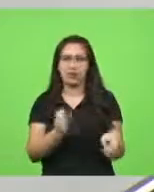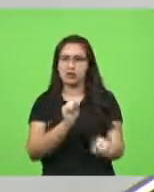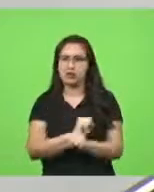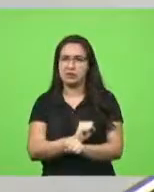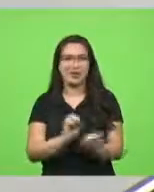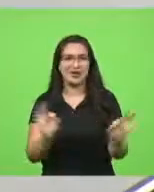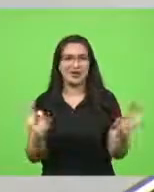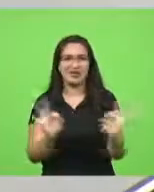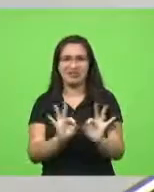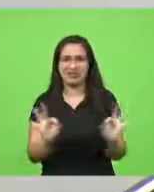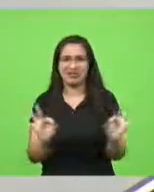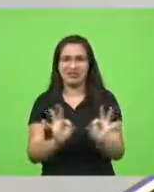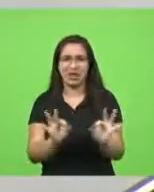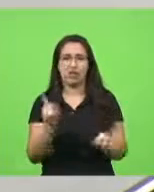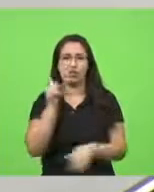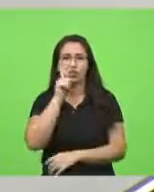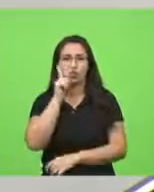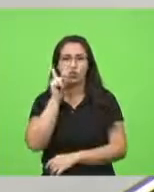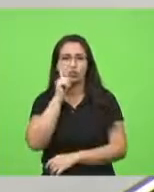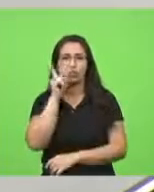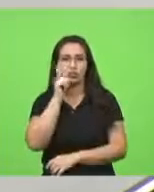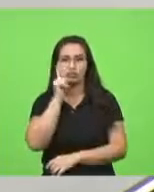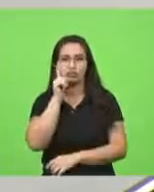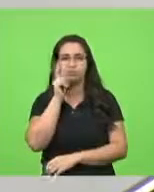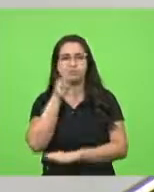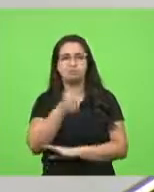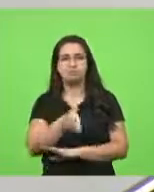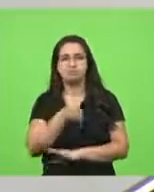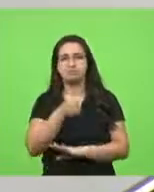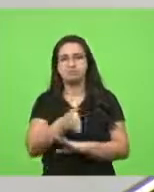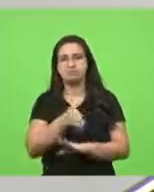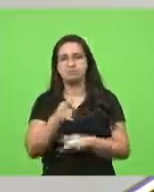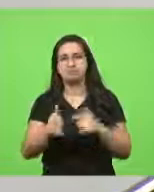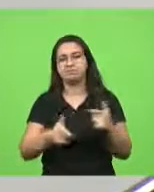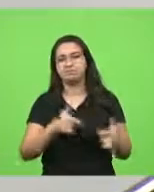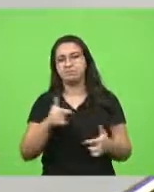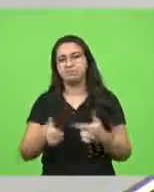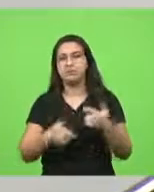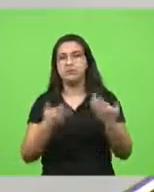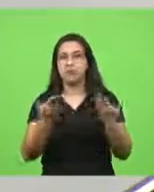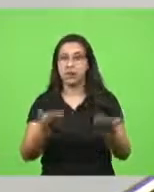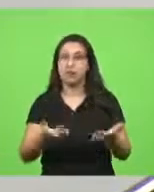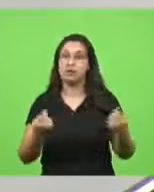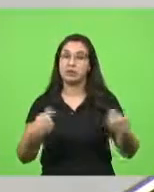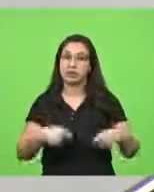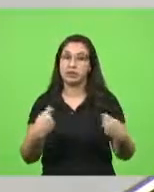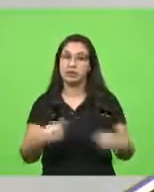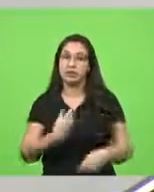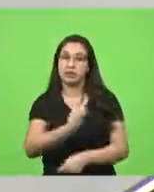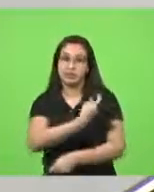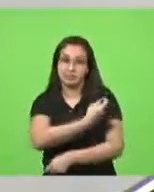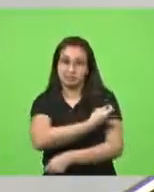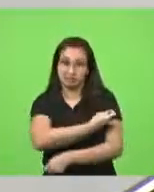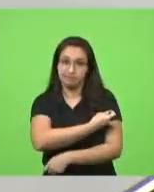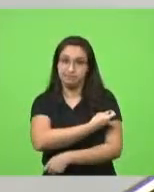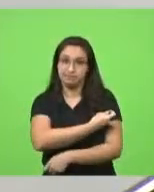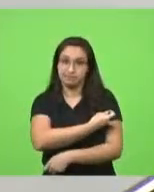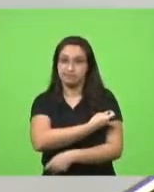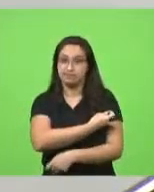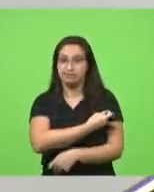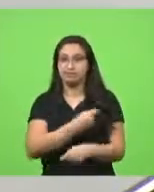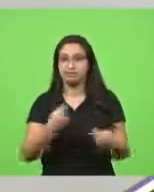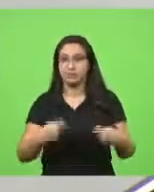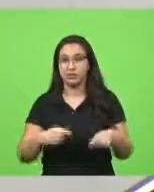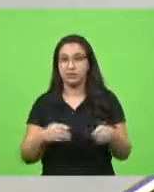dia sequer, e precisam, sim, receber a vacinação como grupo